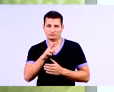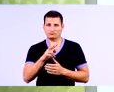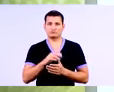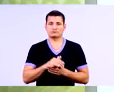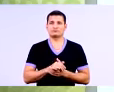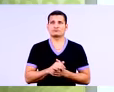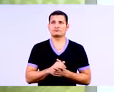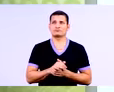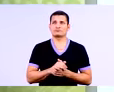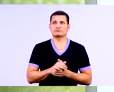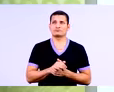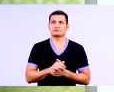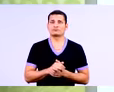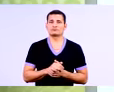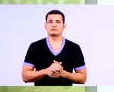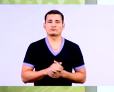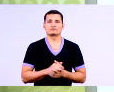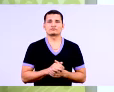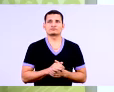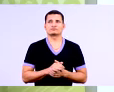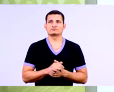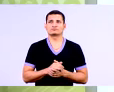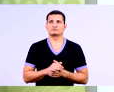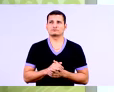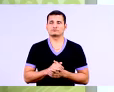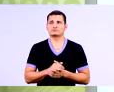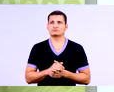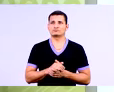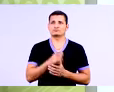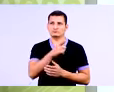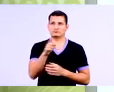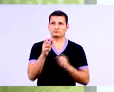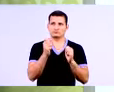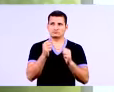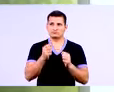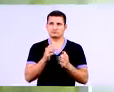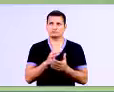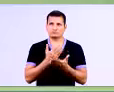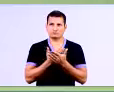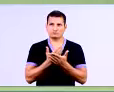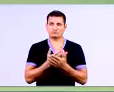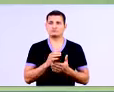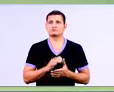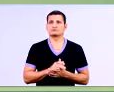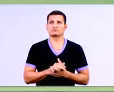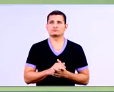vocês possam trabalhar nele durante as atividades.